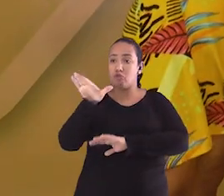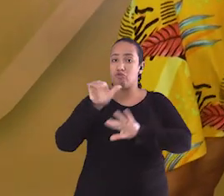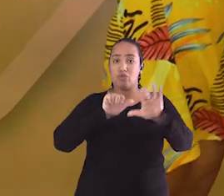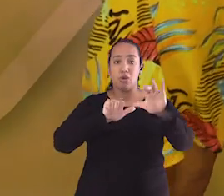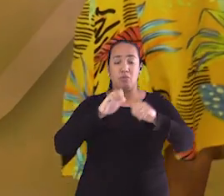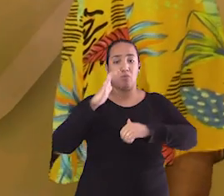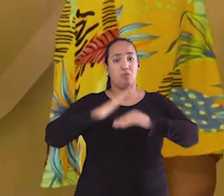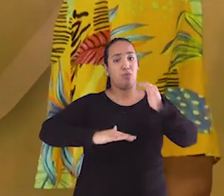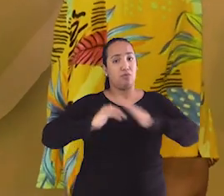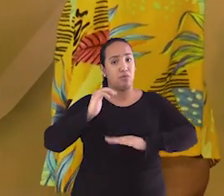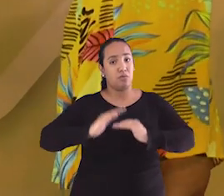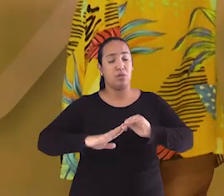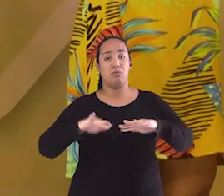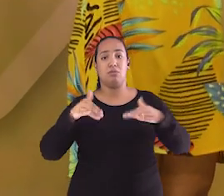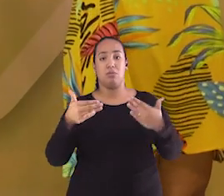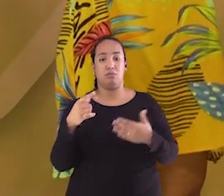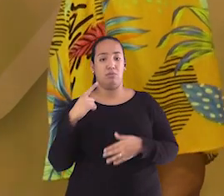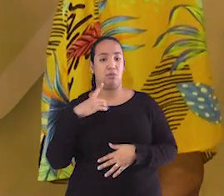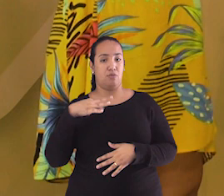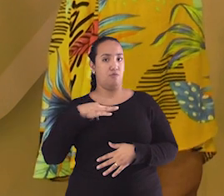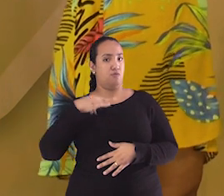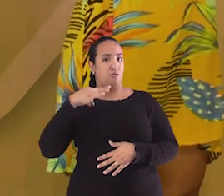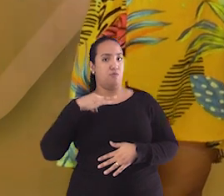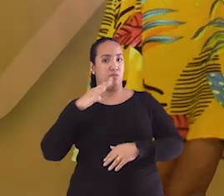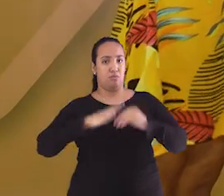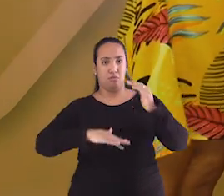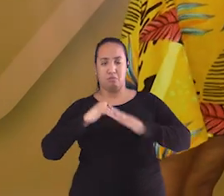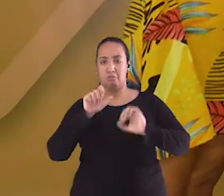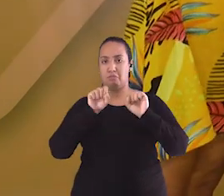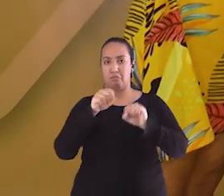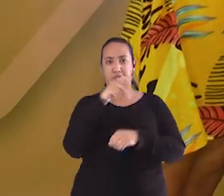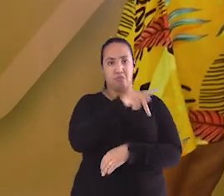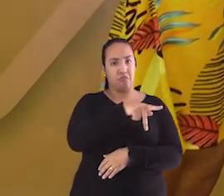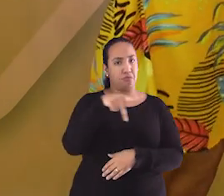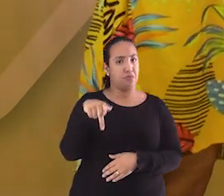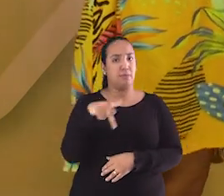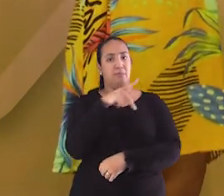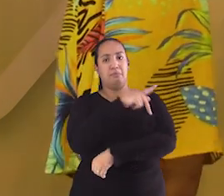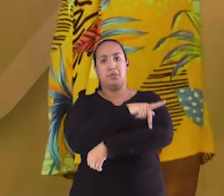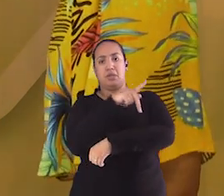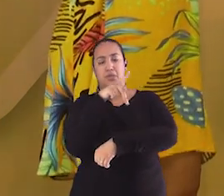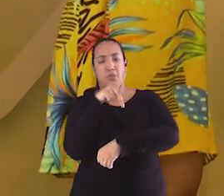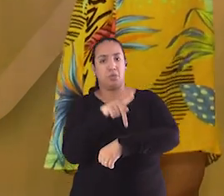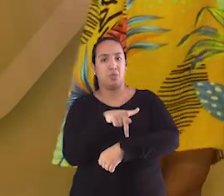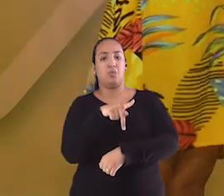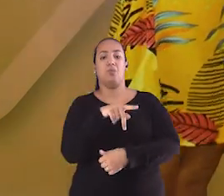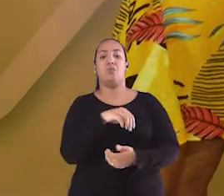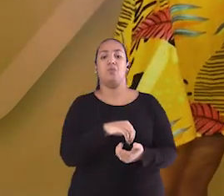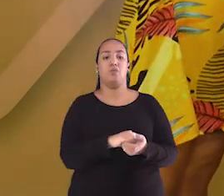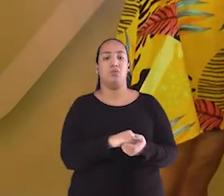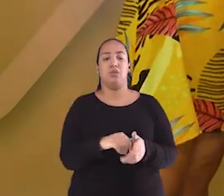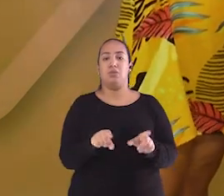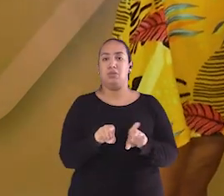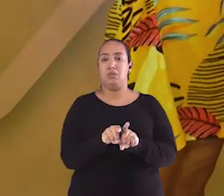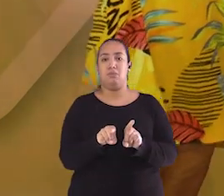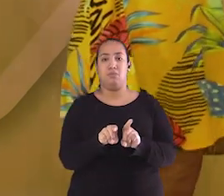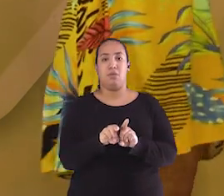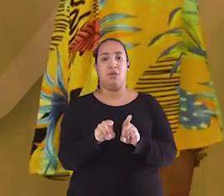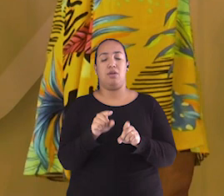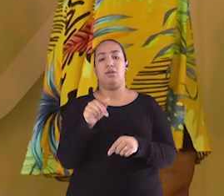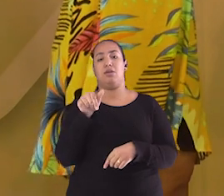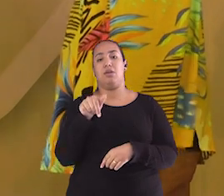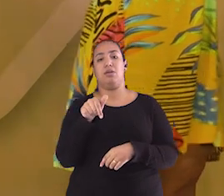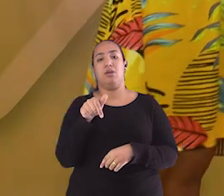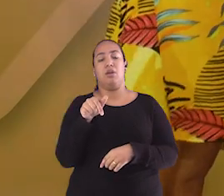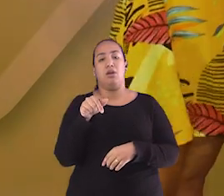criou-se uma rede de voluntários profissionais, desde pedagogos, professores de crianças especiais, fisioterapeutas, fonos,